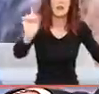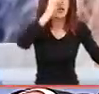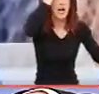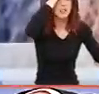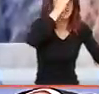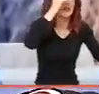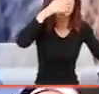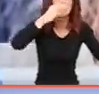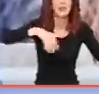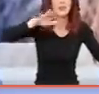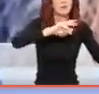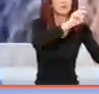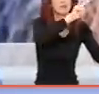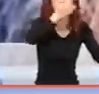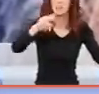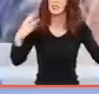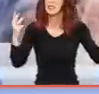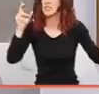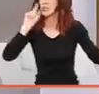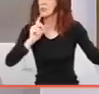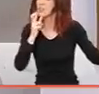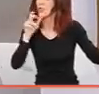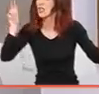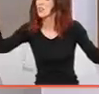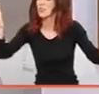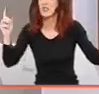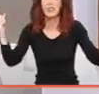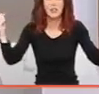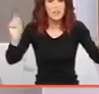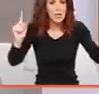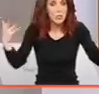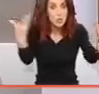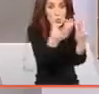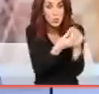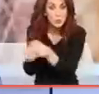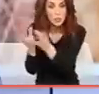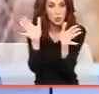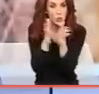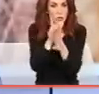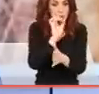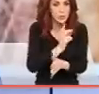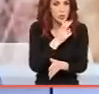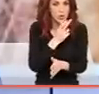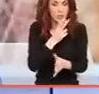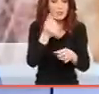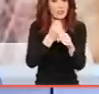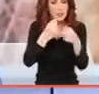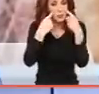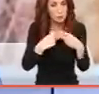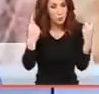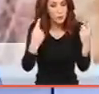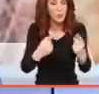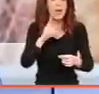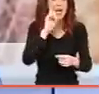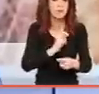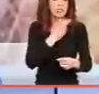qualquer arrecadação em Foz de Coa, três no Canidelo, por que não juntarem-se em amizade? Aliás, eu acho que este é quase um serviço público que eu me proponho